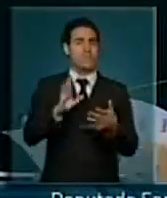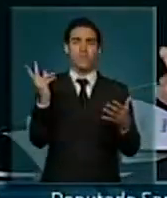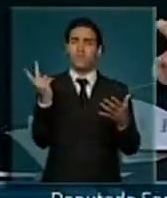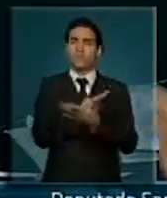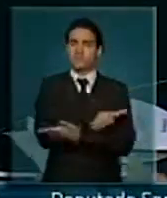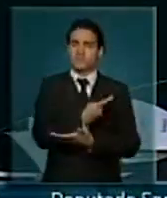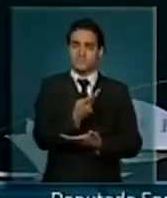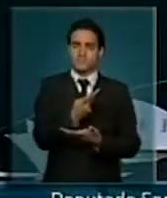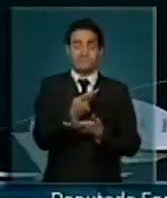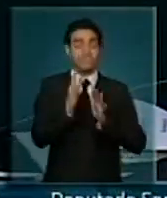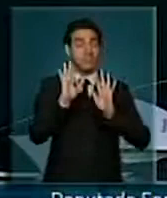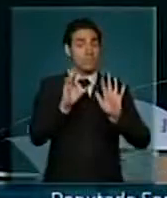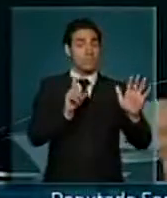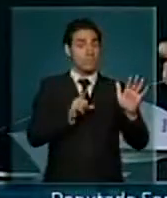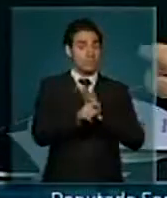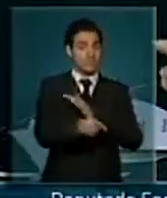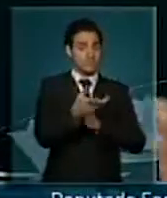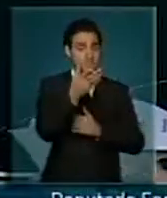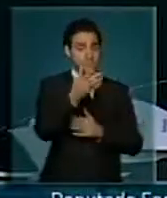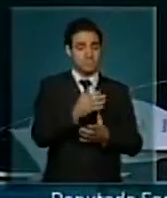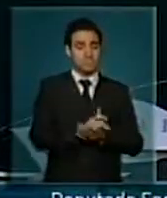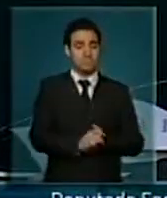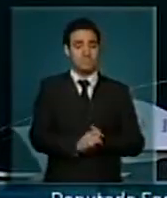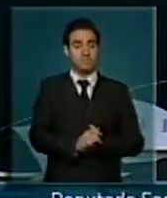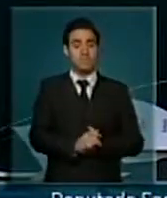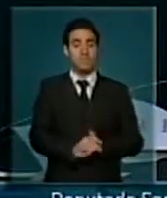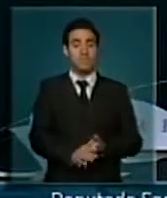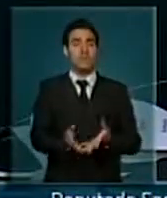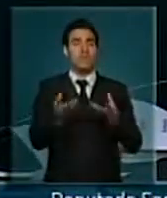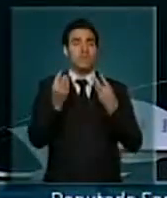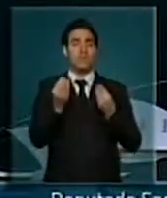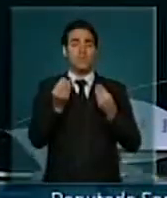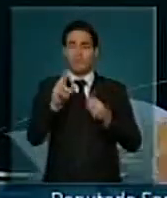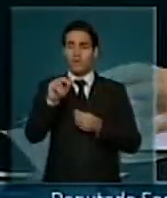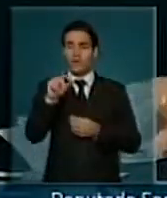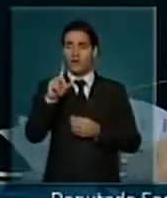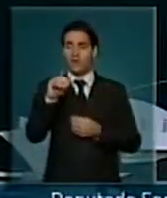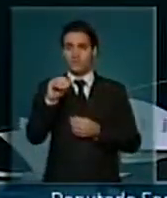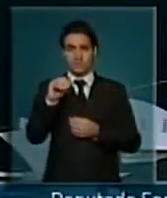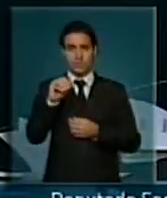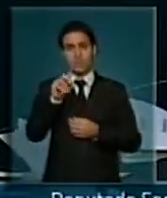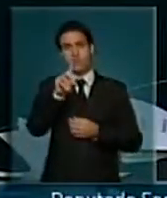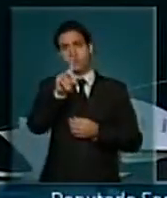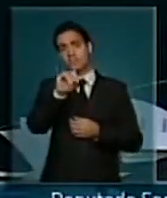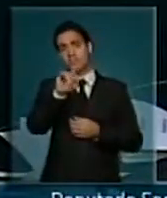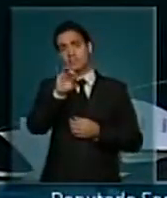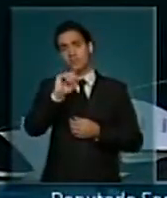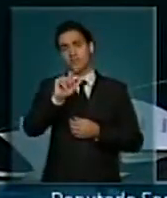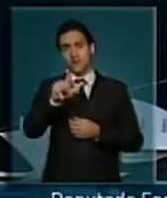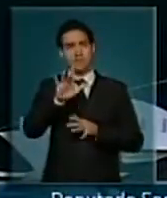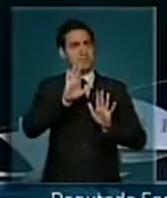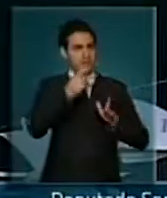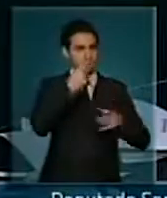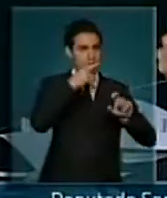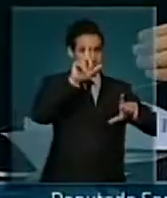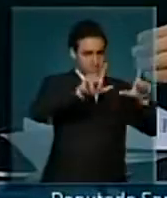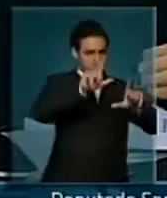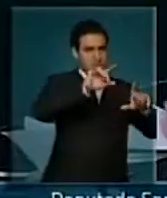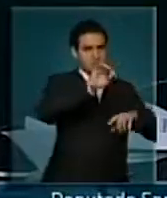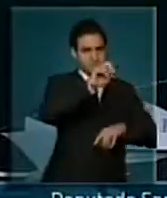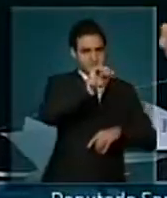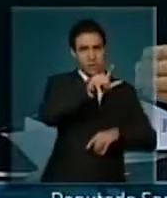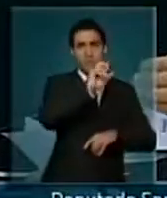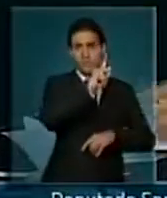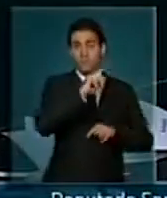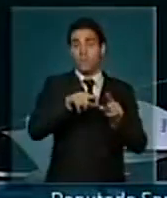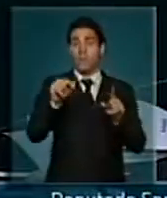muito. Pergunta a Vossa Excelência, como está hoje a situação do rádio digital? Muito foi falado aqui sobre TV digital. O Brasil